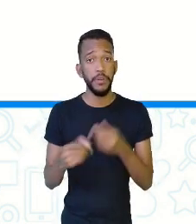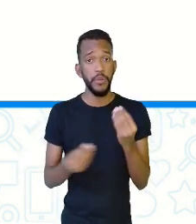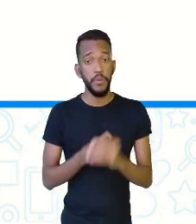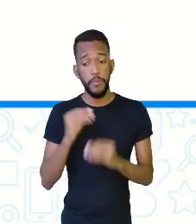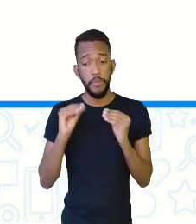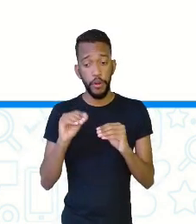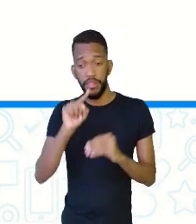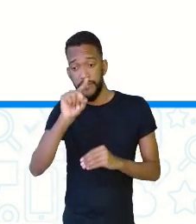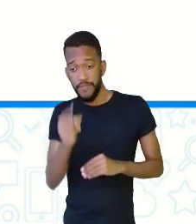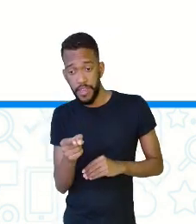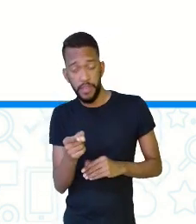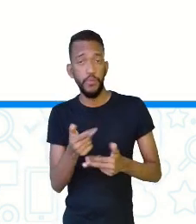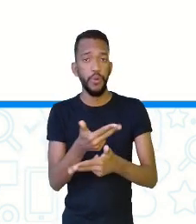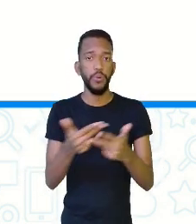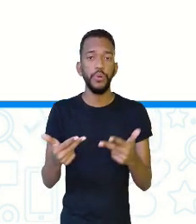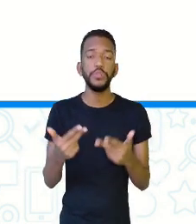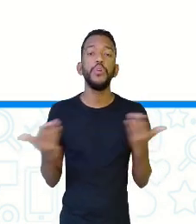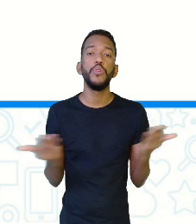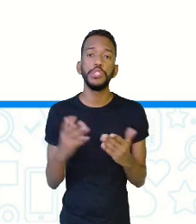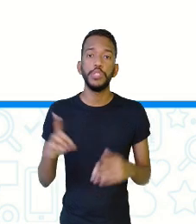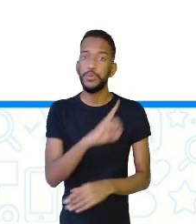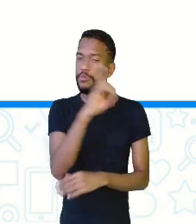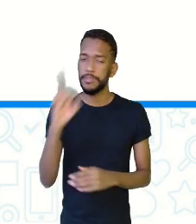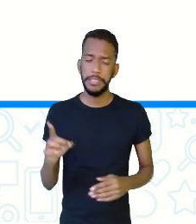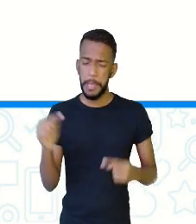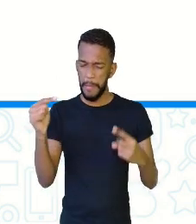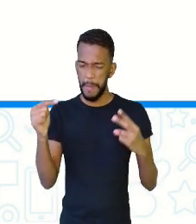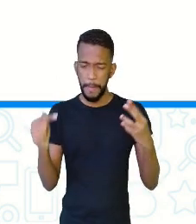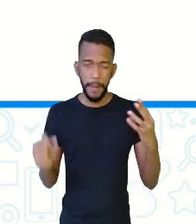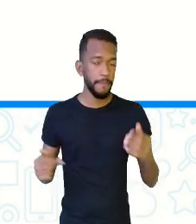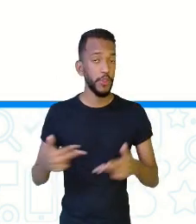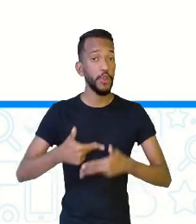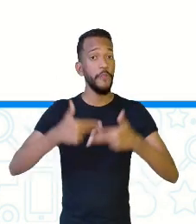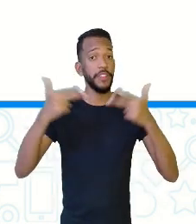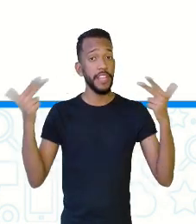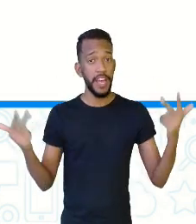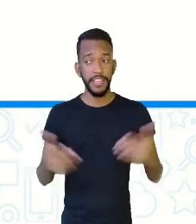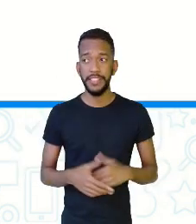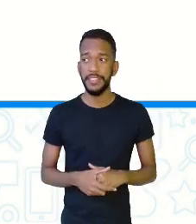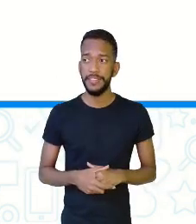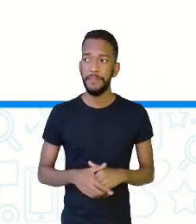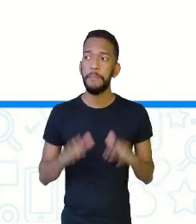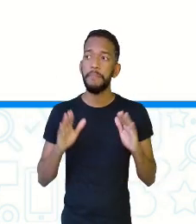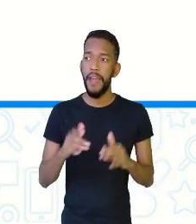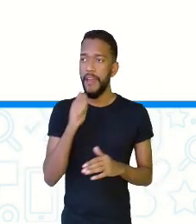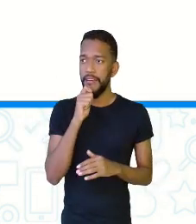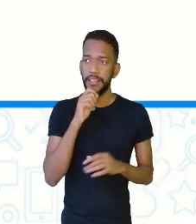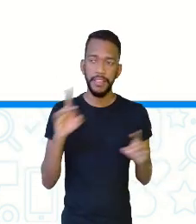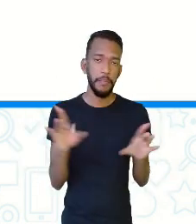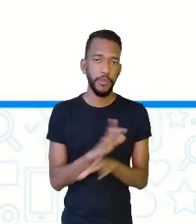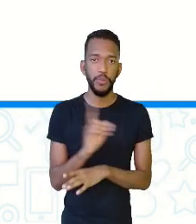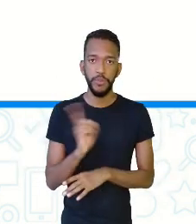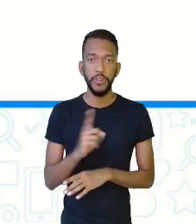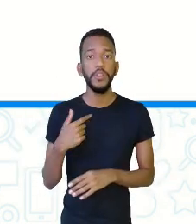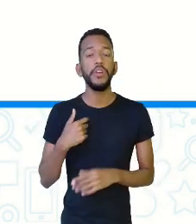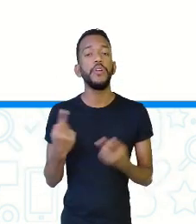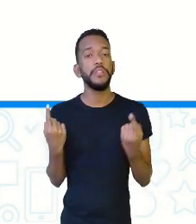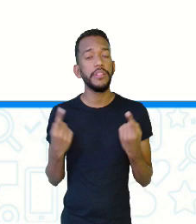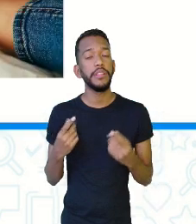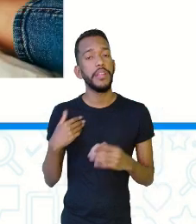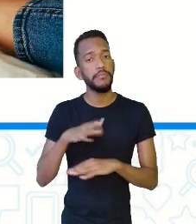a vírgula. Hoje o dia foi cheio de novidades. Mas ainda não acabou. Eu